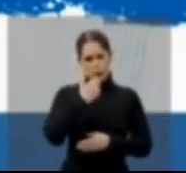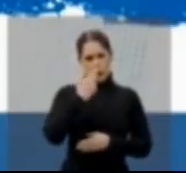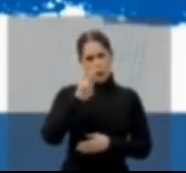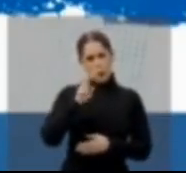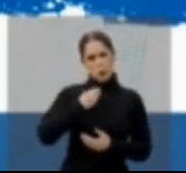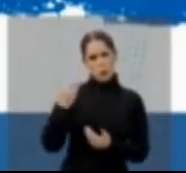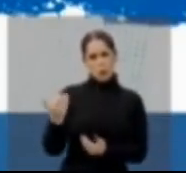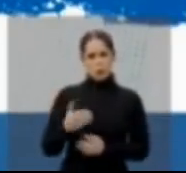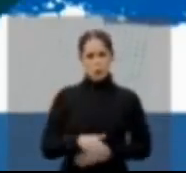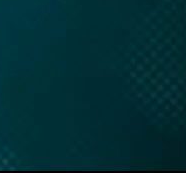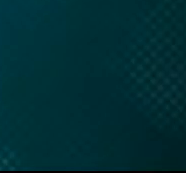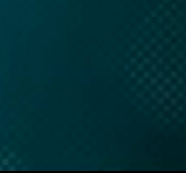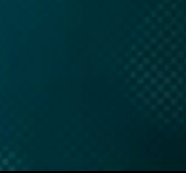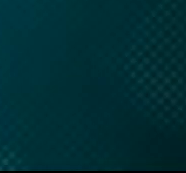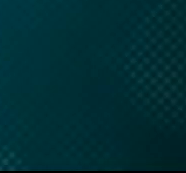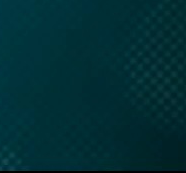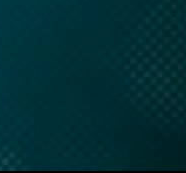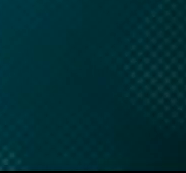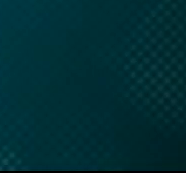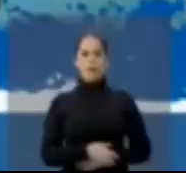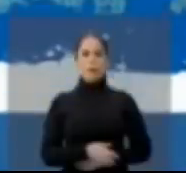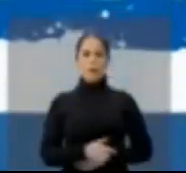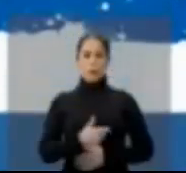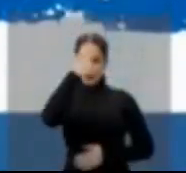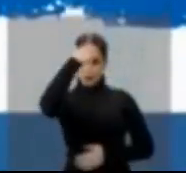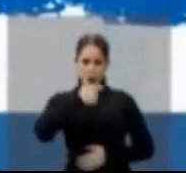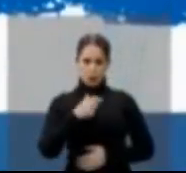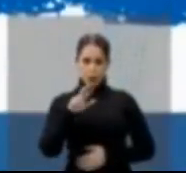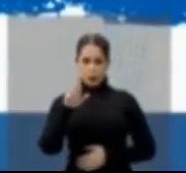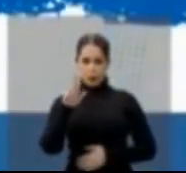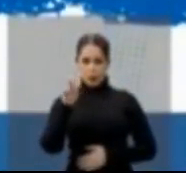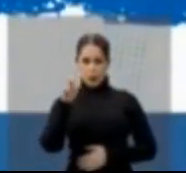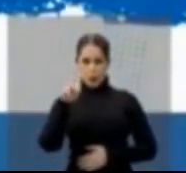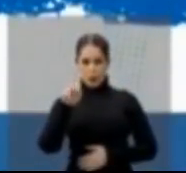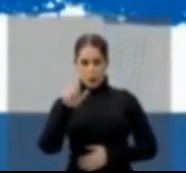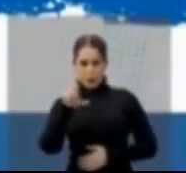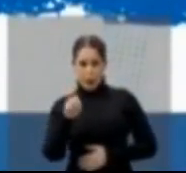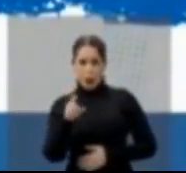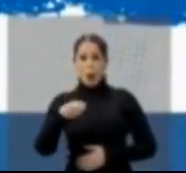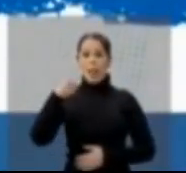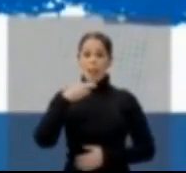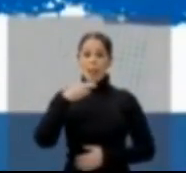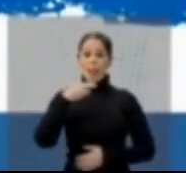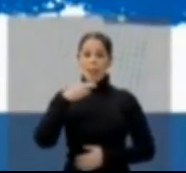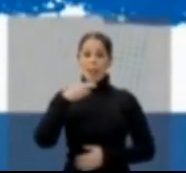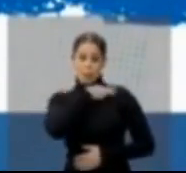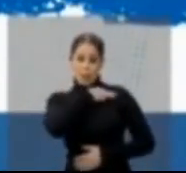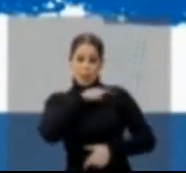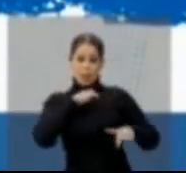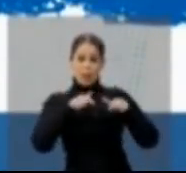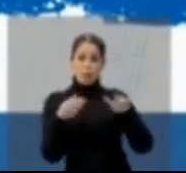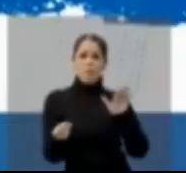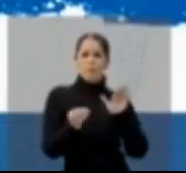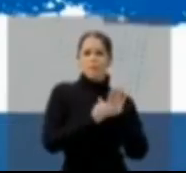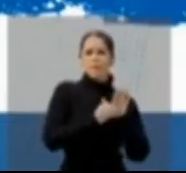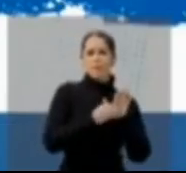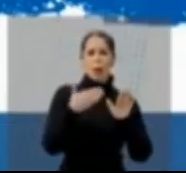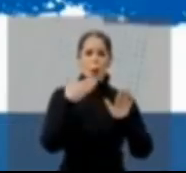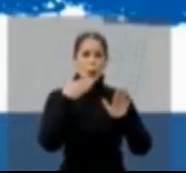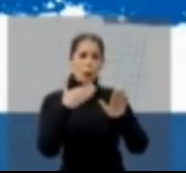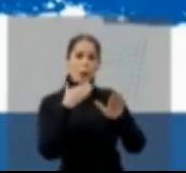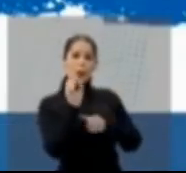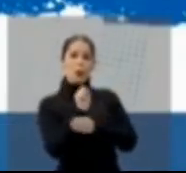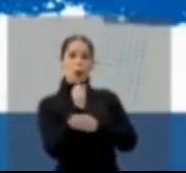Cassol, 1100. Sou Ronaldo Nogueira. Como ministro do Trabalho, implantei o pedido